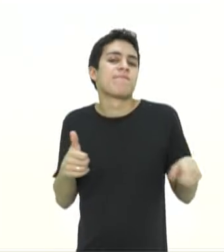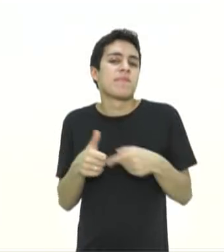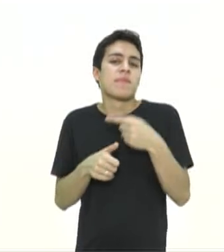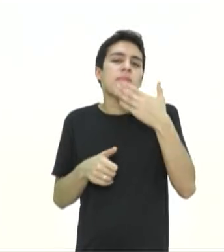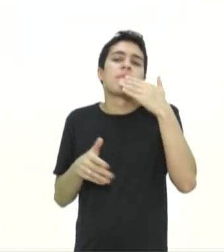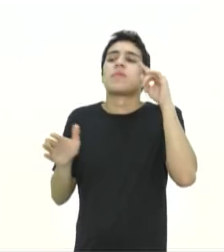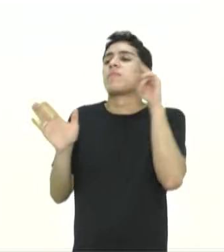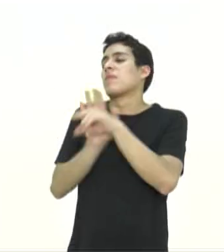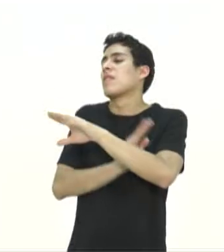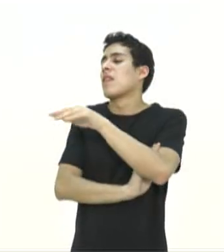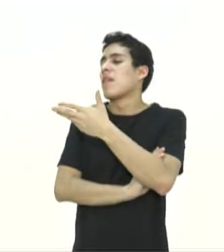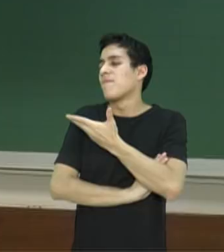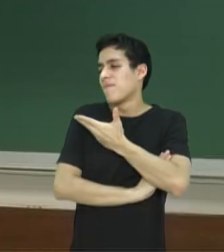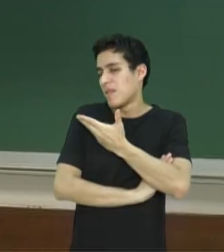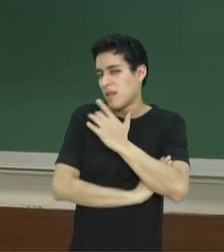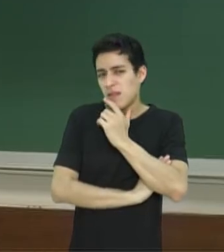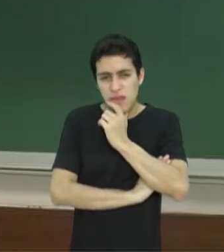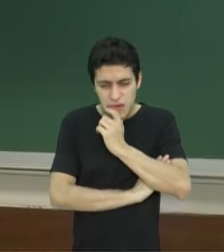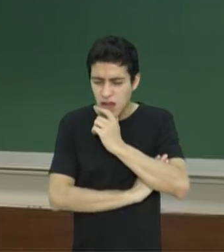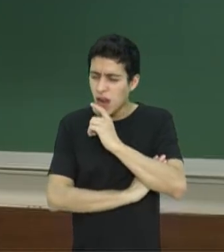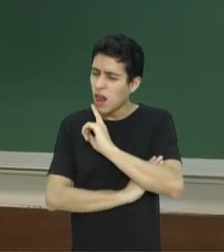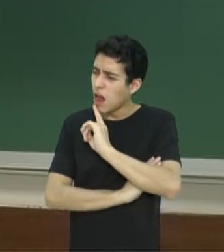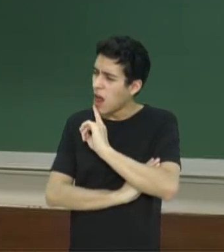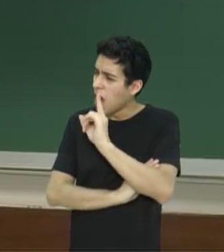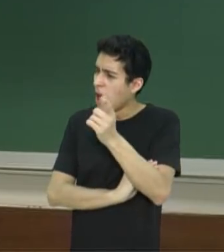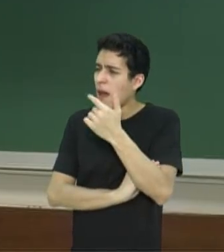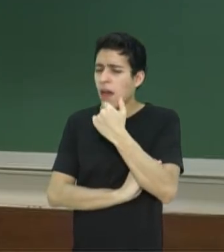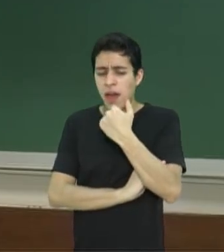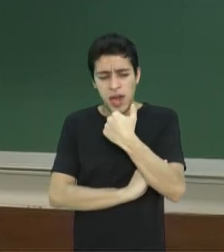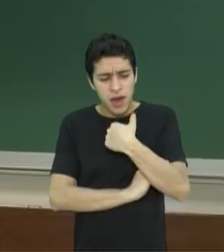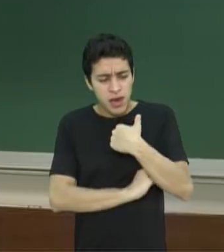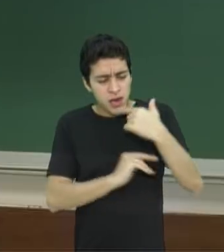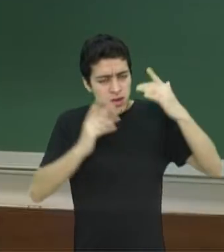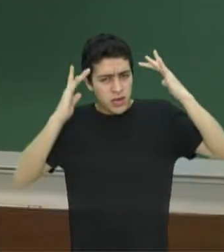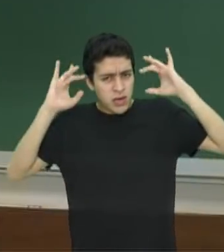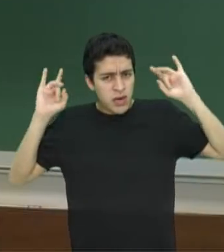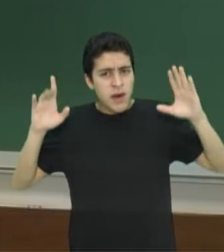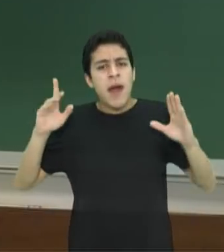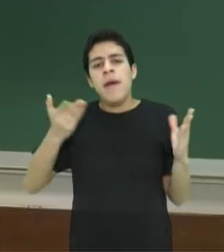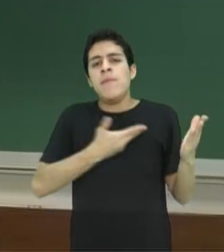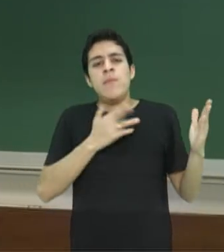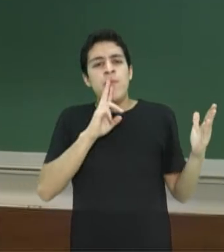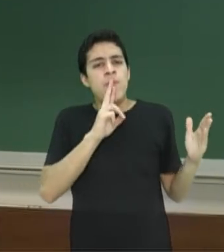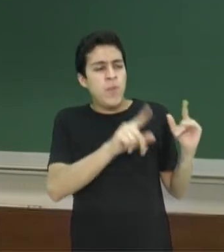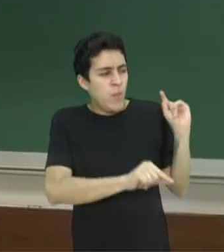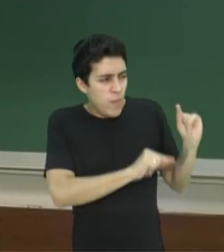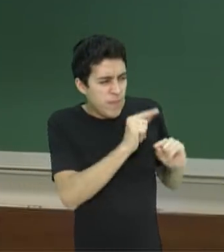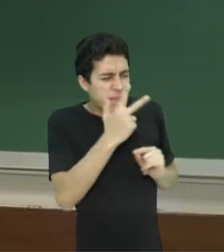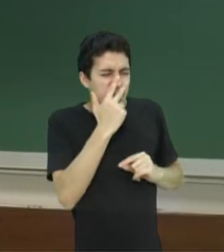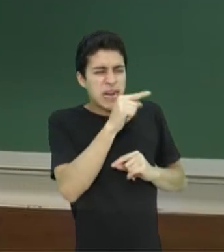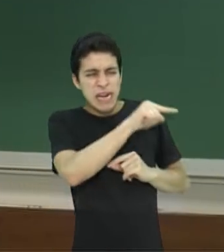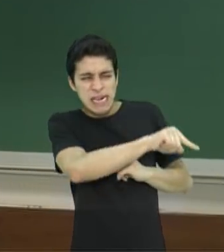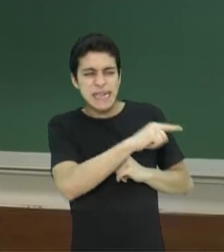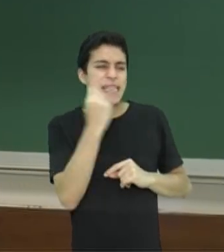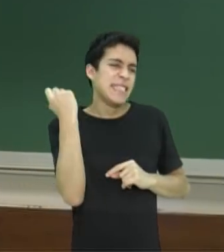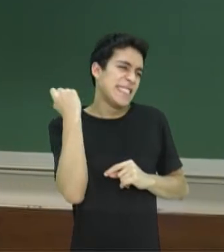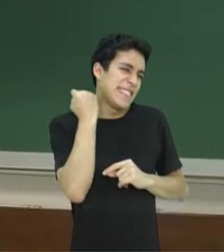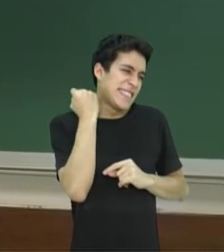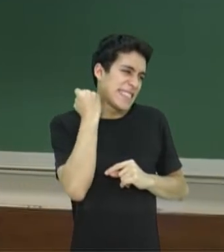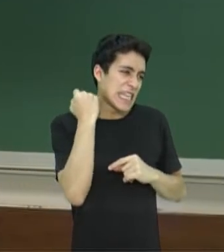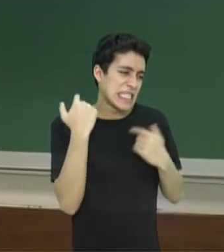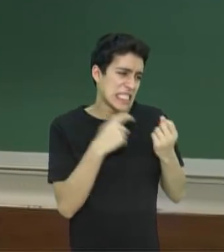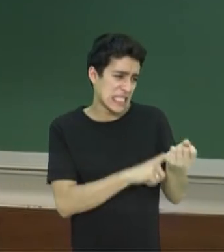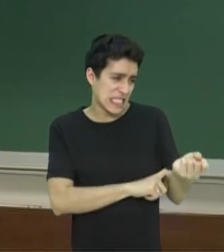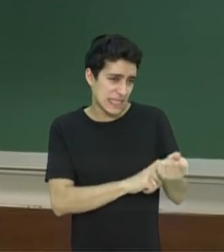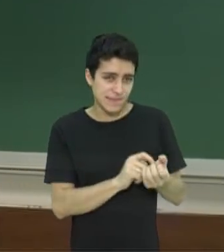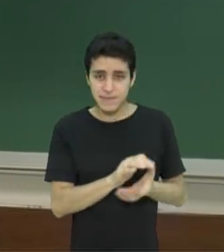foi perguntar ao amigo. Ele foi e reclamou para o amigo: olha, minha cabeça tá doendo. O amigo disse: olha, eu acho que você está com estresse.